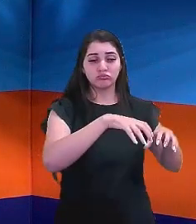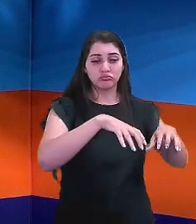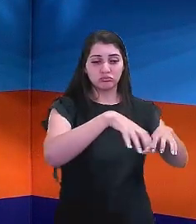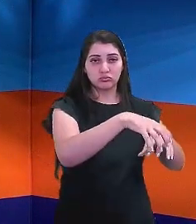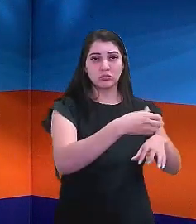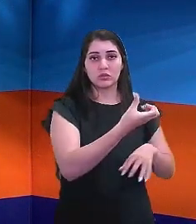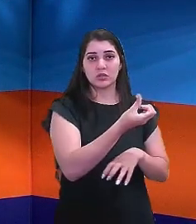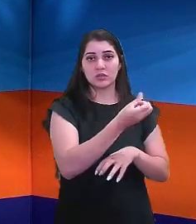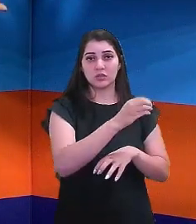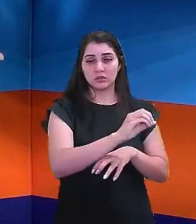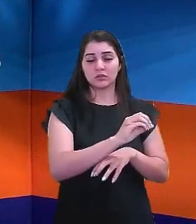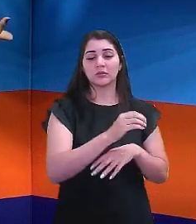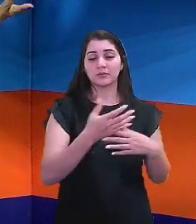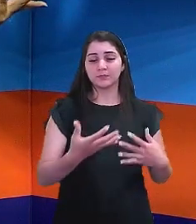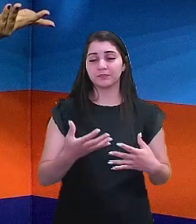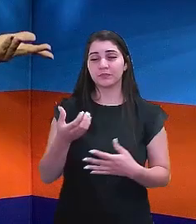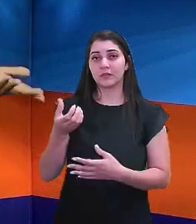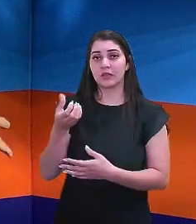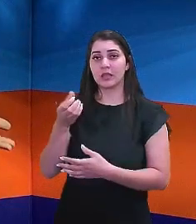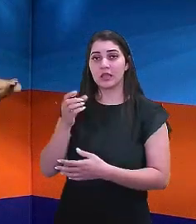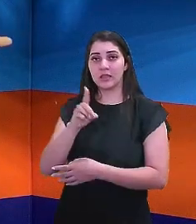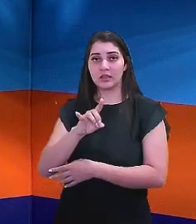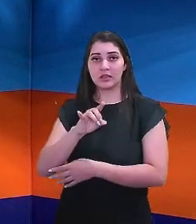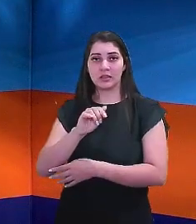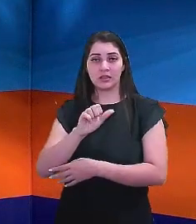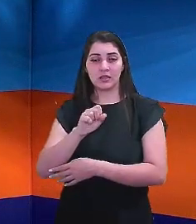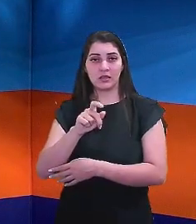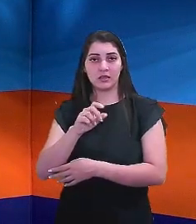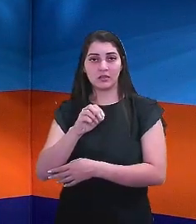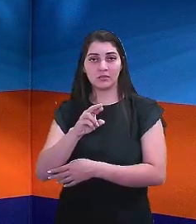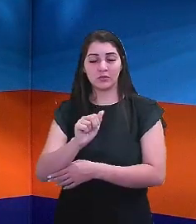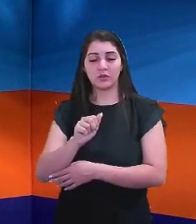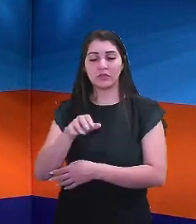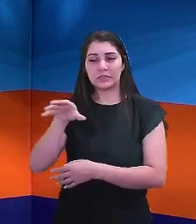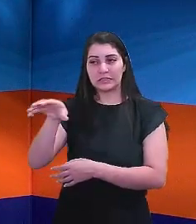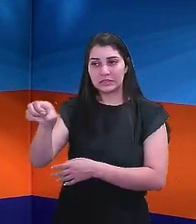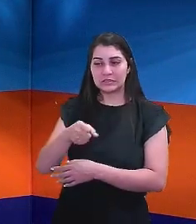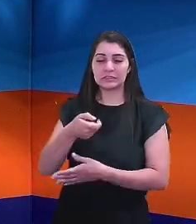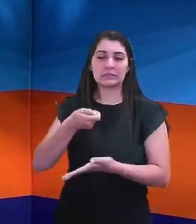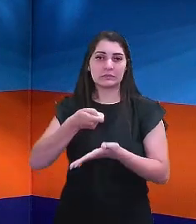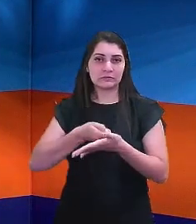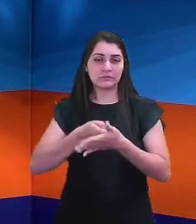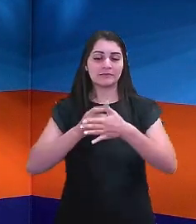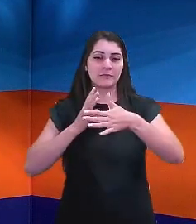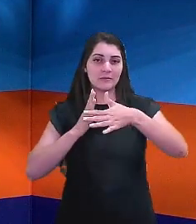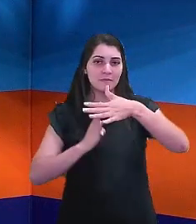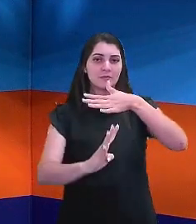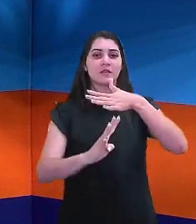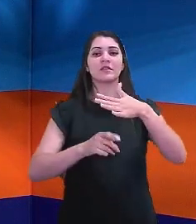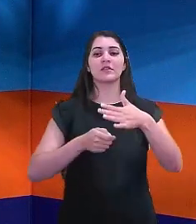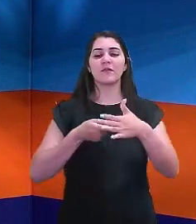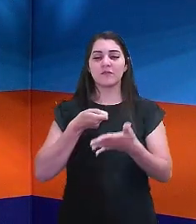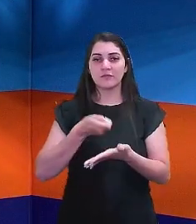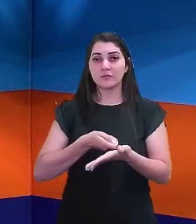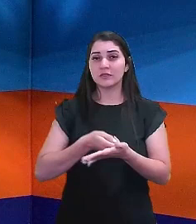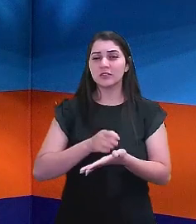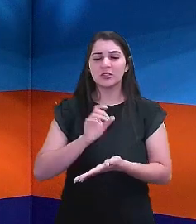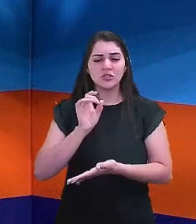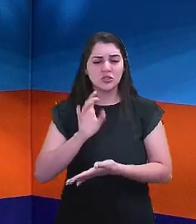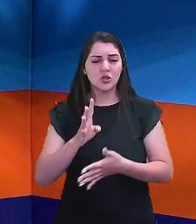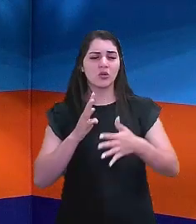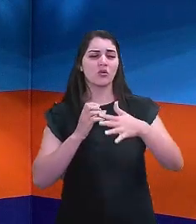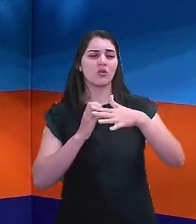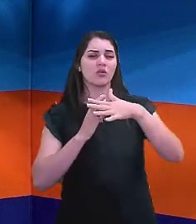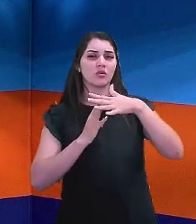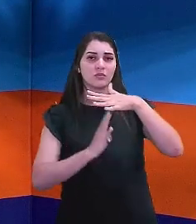a diáspora é isso. A retirada à força do seu lugar. Uma imigração forçada. Mas não é só a imigração.